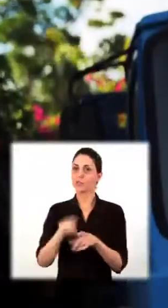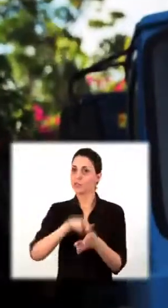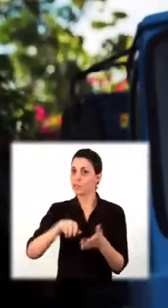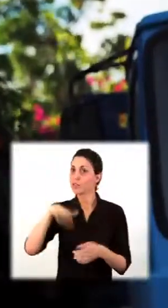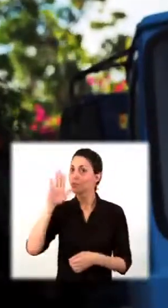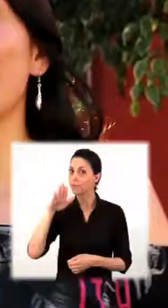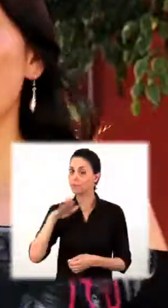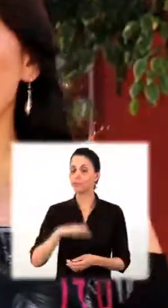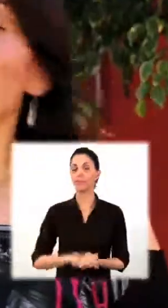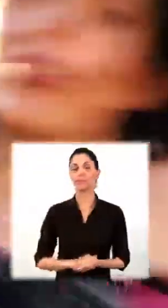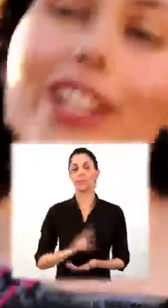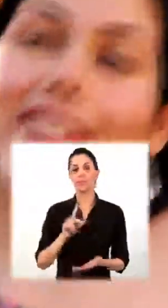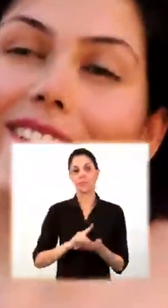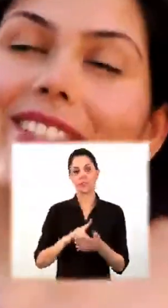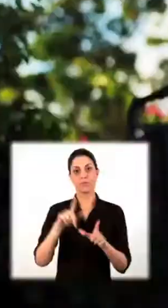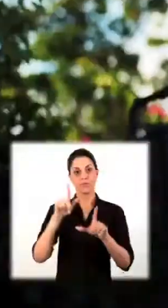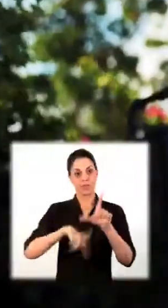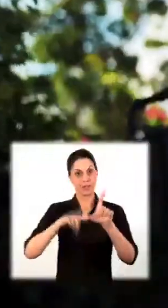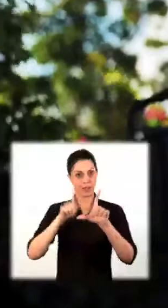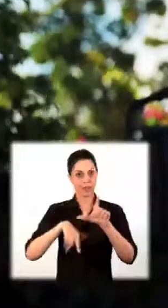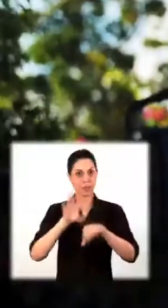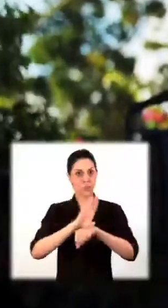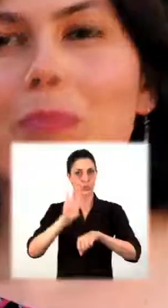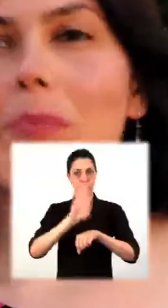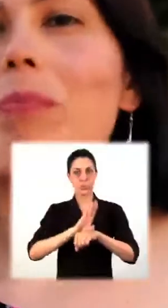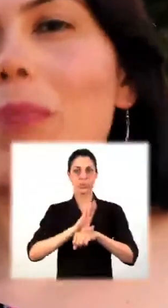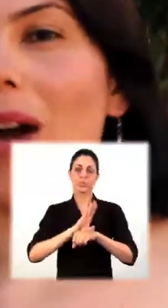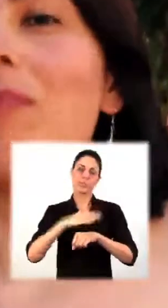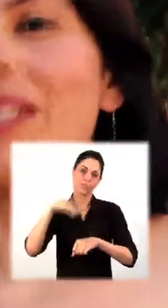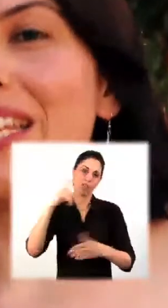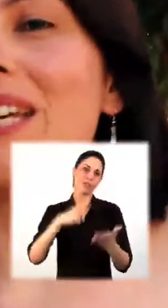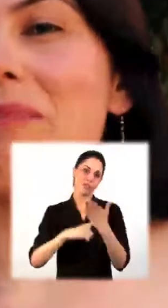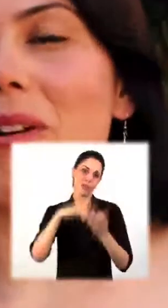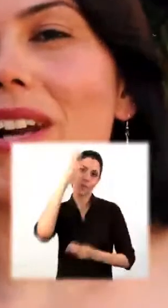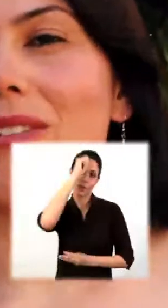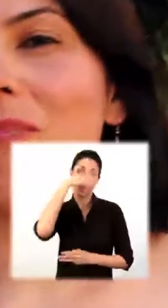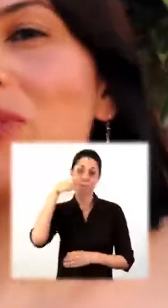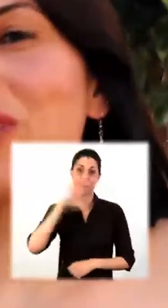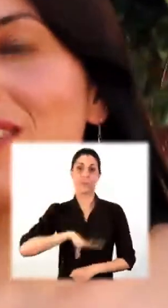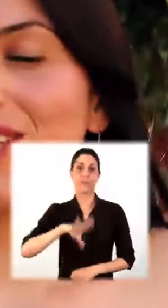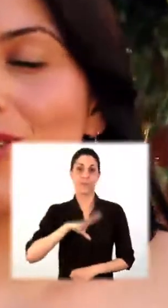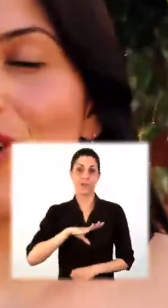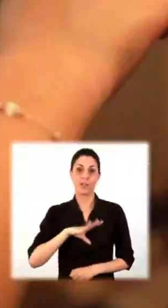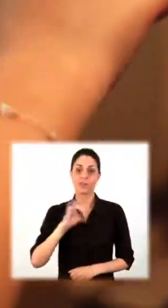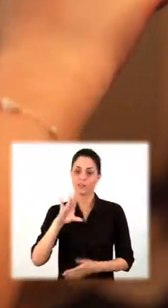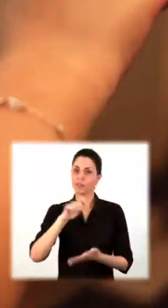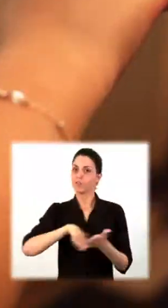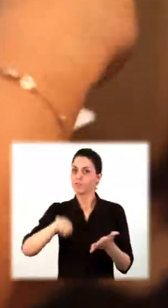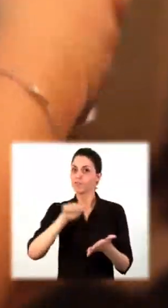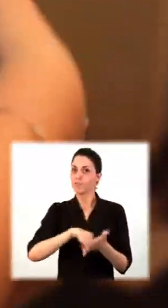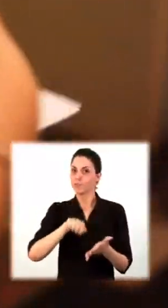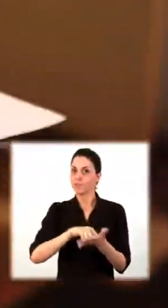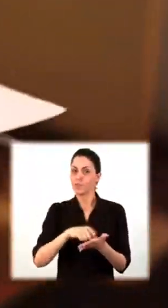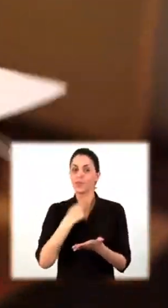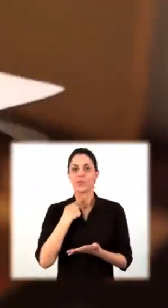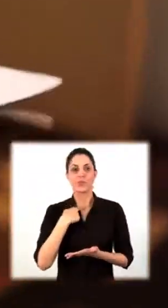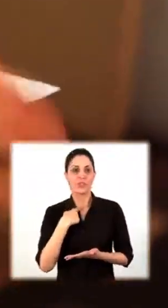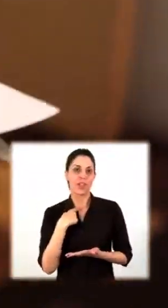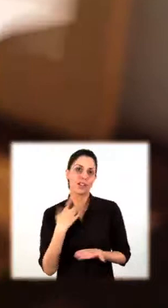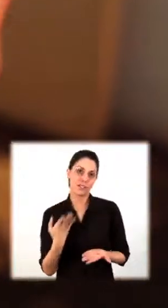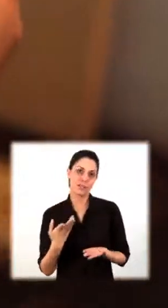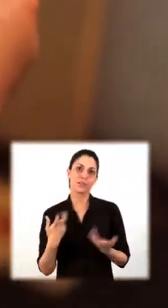pouco mais. E o curso de Letras, vem para aprender melhor a língua portuguesa, que só escrever, só a vontade de